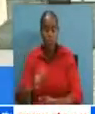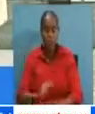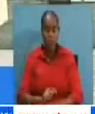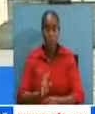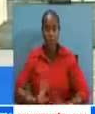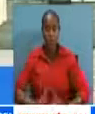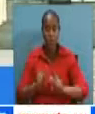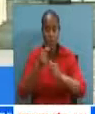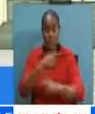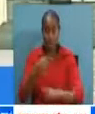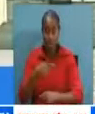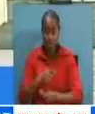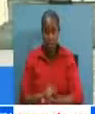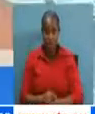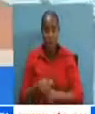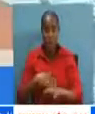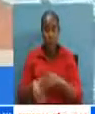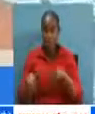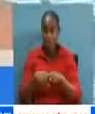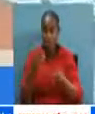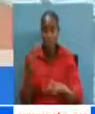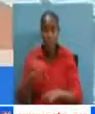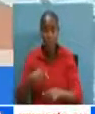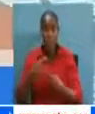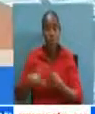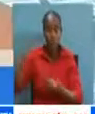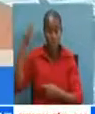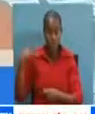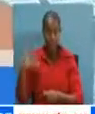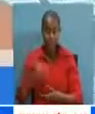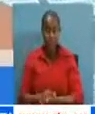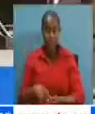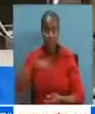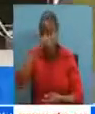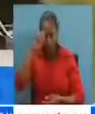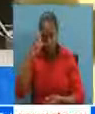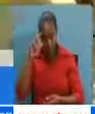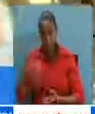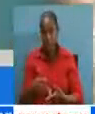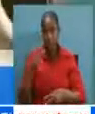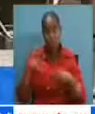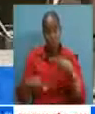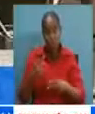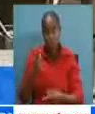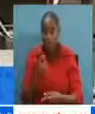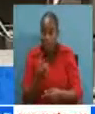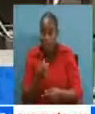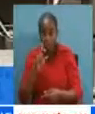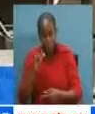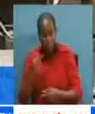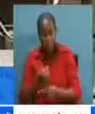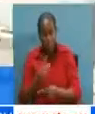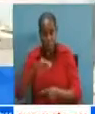evoluindo negativamente faça o mesmo trimestre do ano passado as dificuldades financeiras e insuficiência da procura